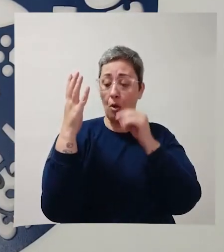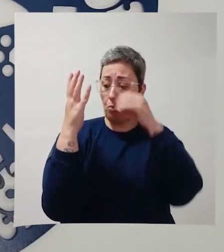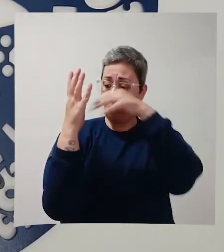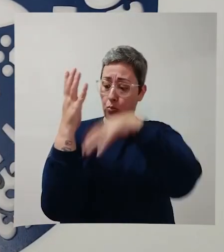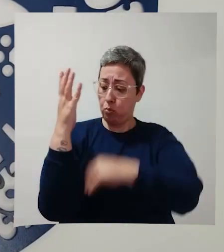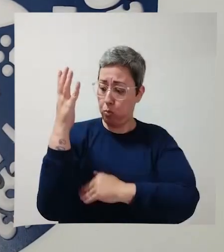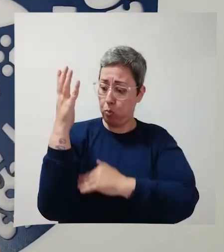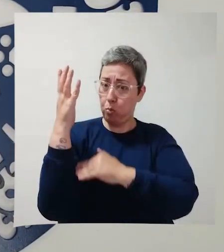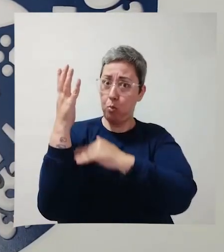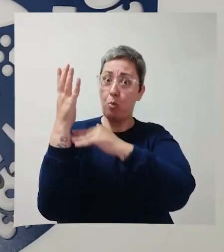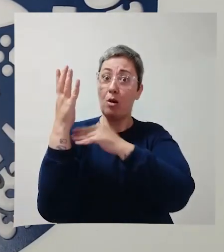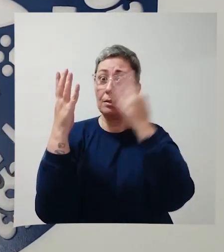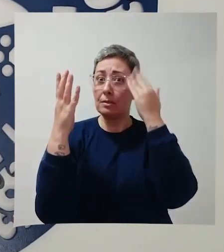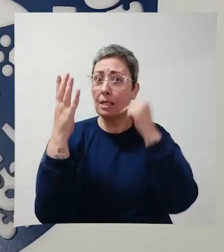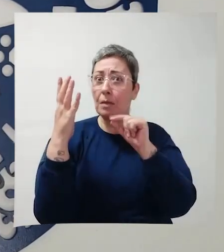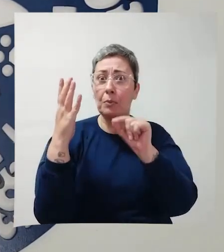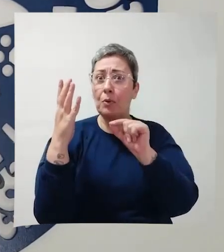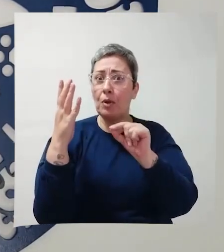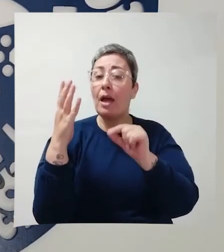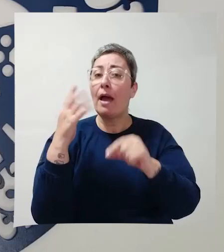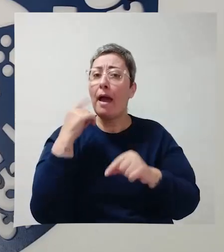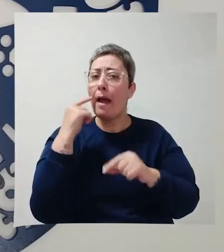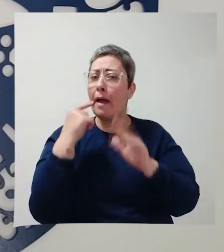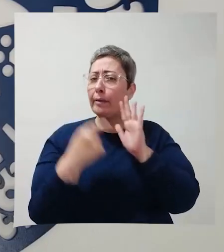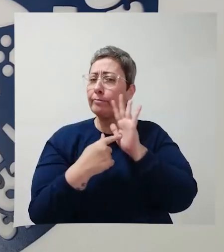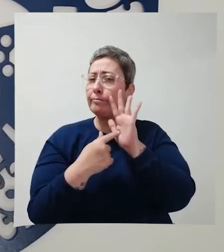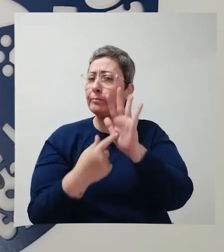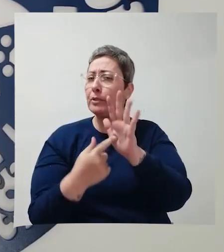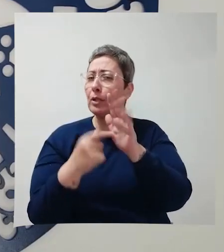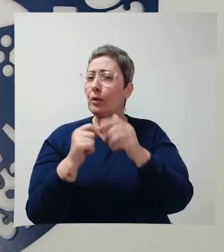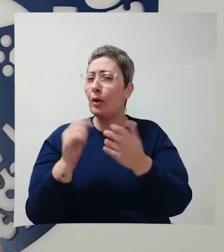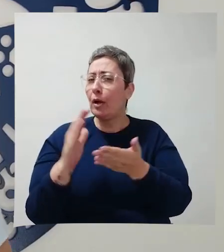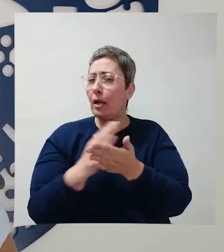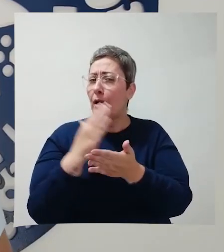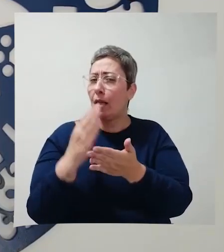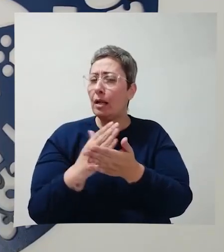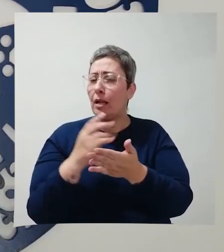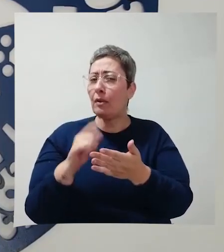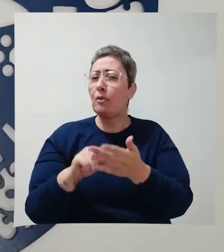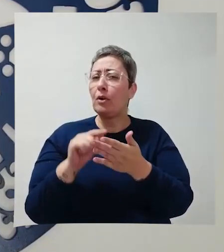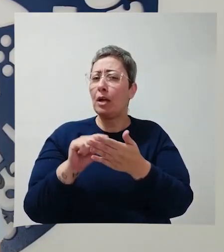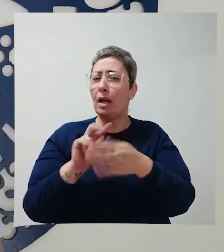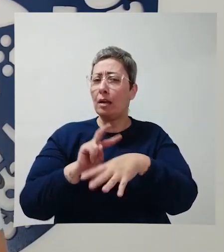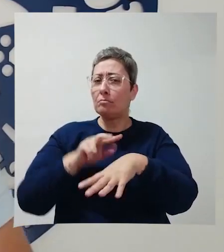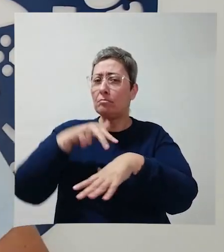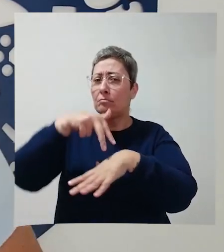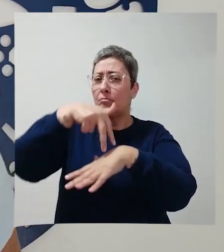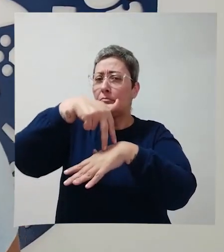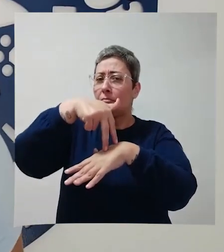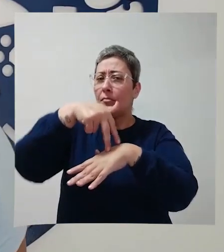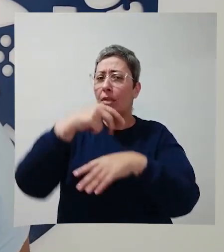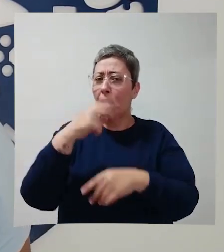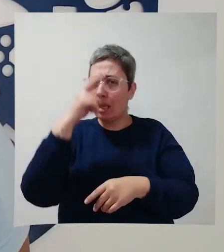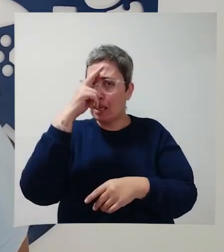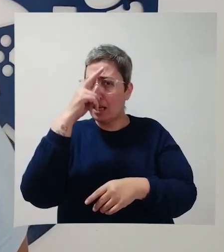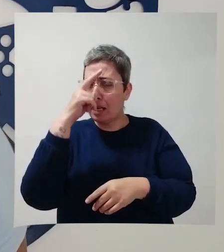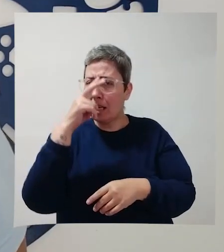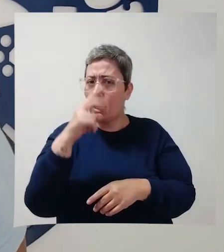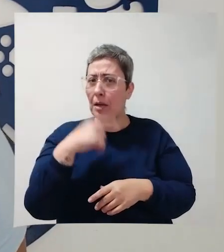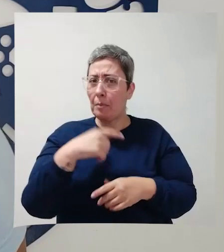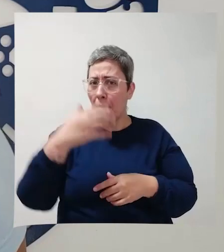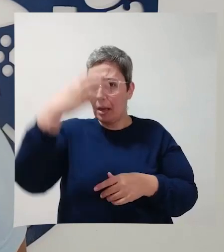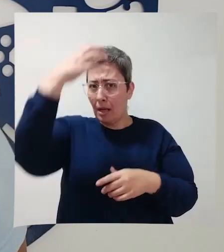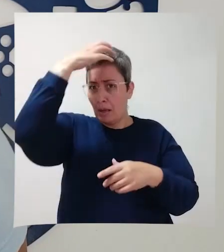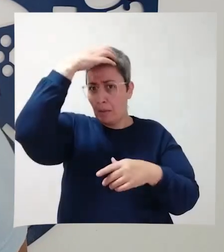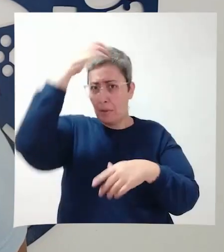litros e litros de água. Já sabe qual é? Ela apareceu no livro do Pequeno Príncipe. Quem acompanhou a leitura do Pequeno Príncipe